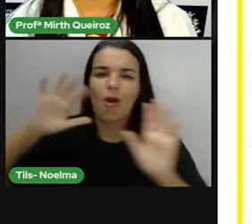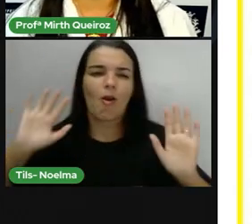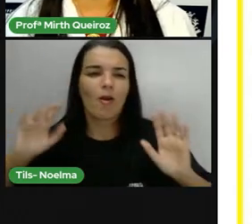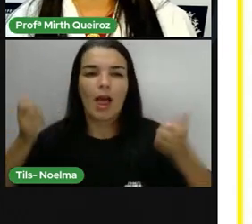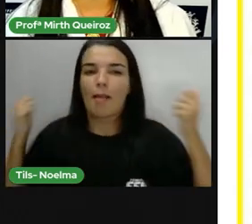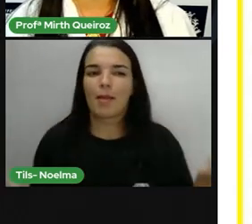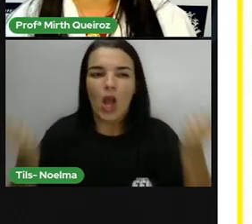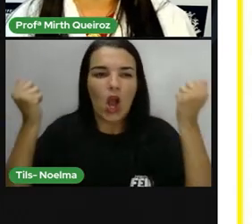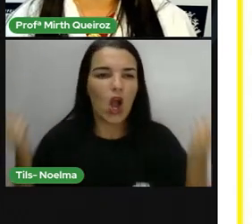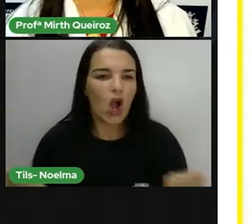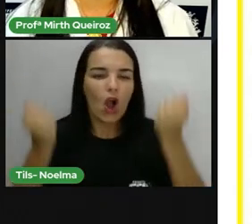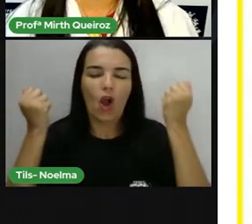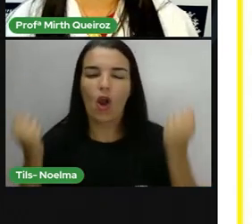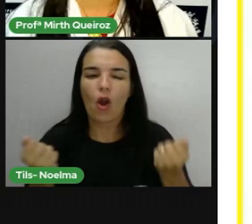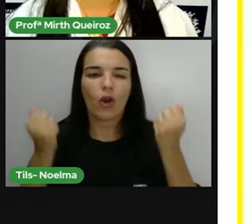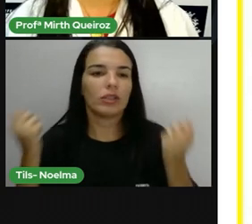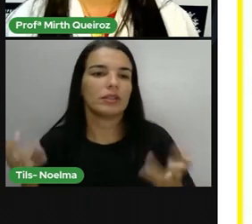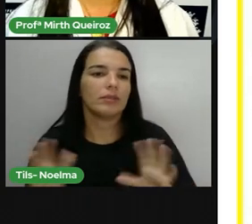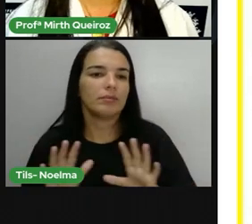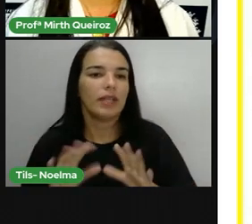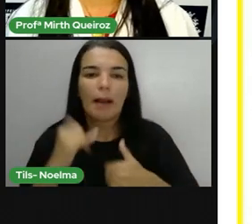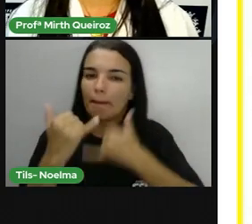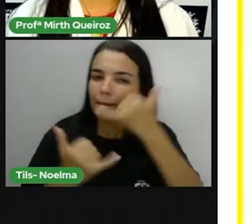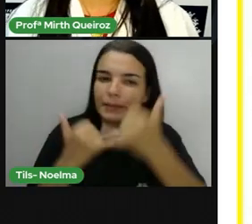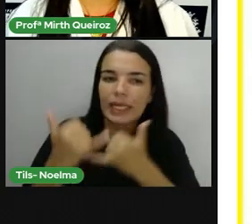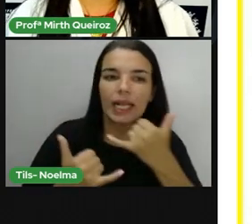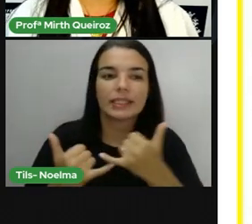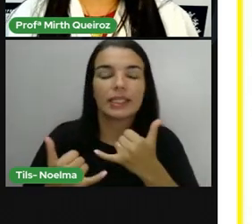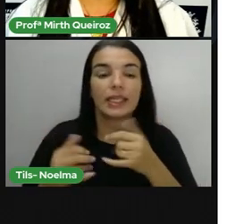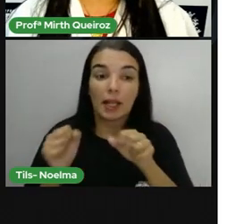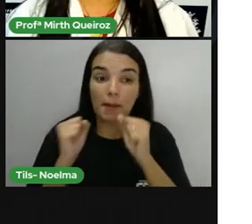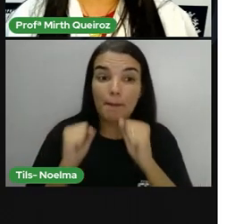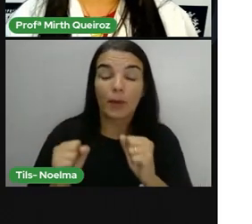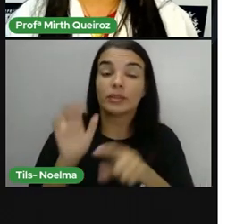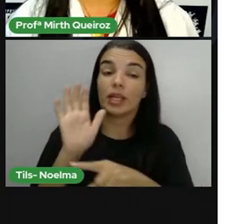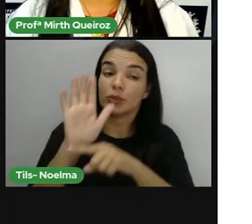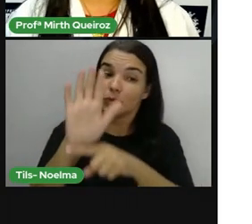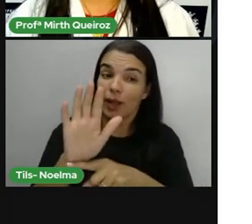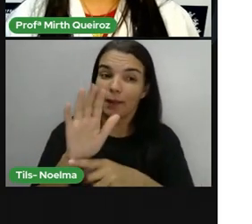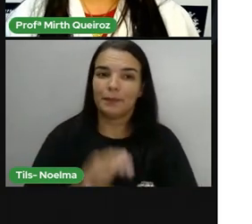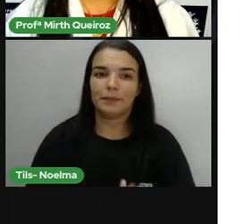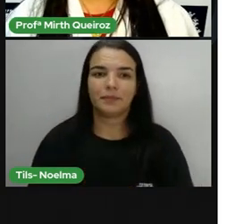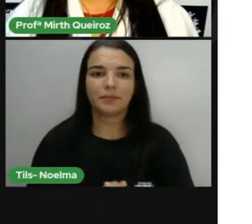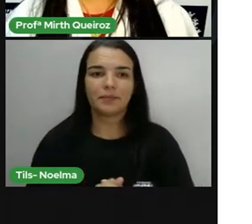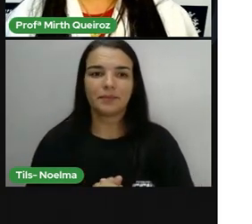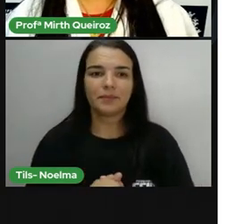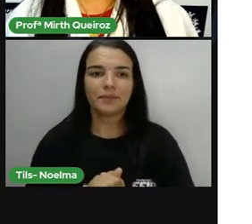Pular corda, pular elástico, tudo isso aí são atividades físicas.